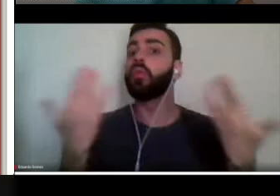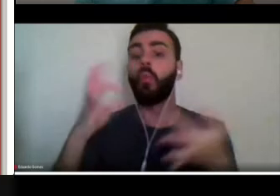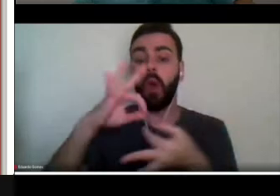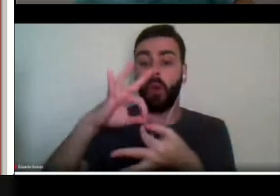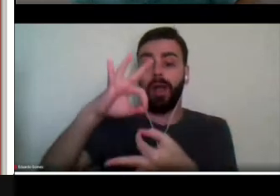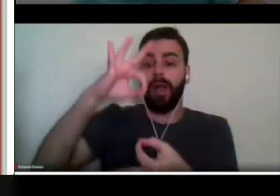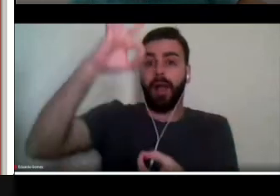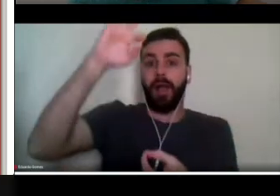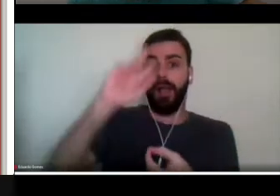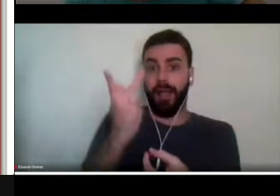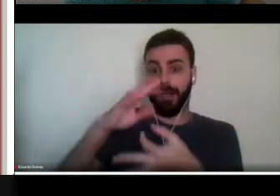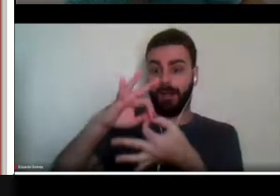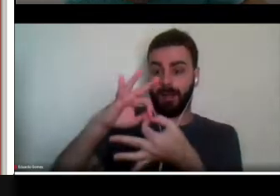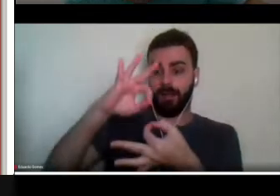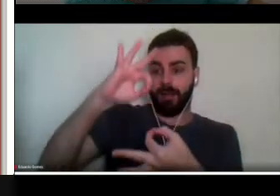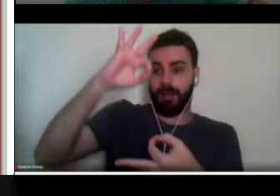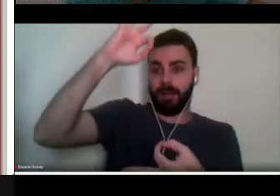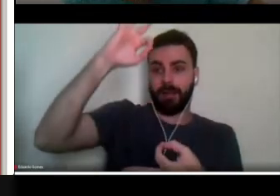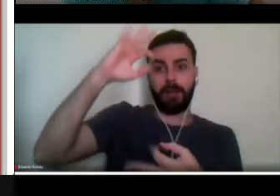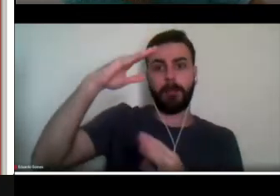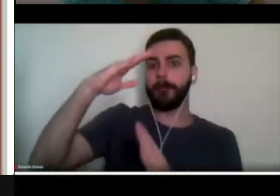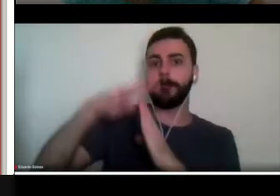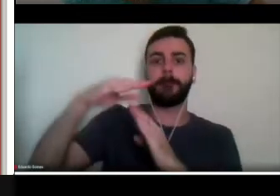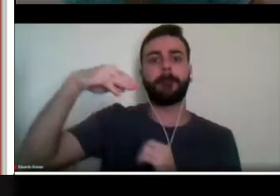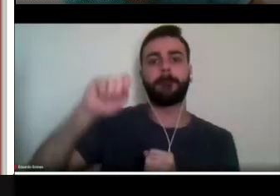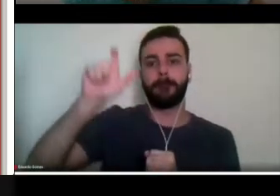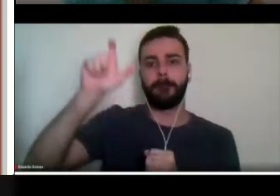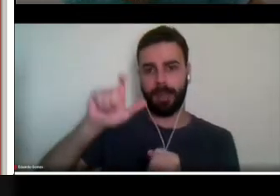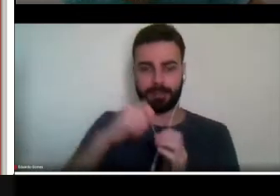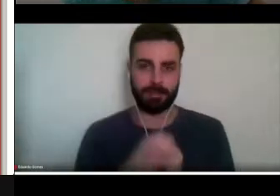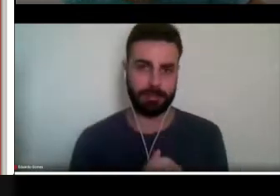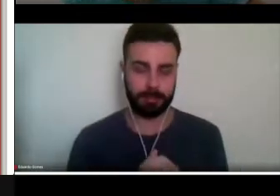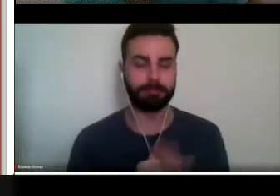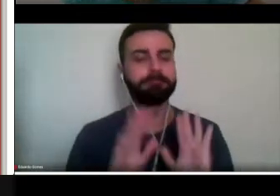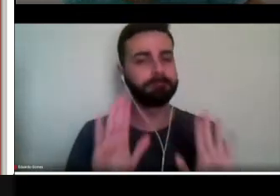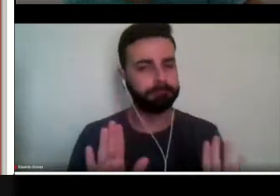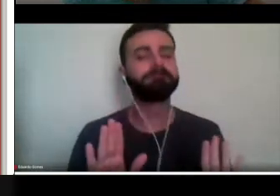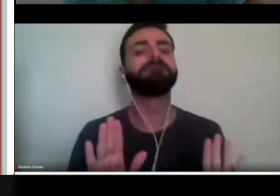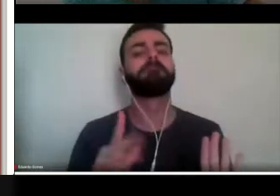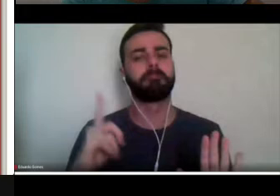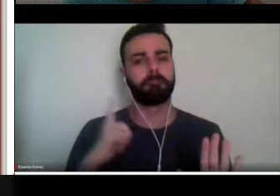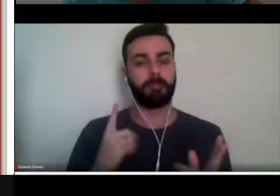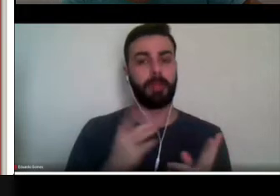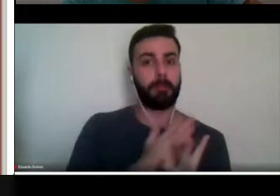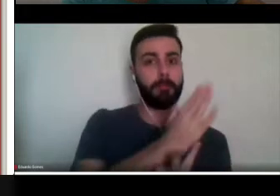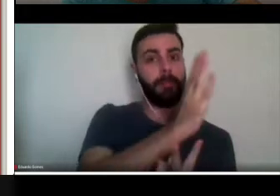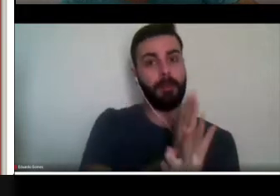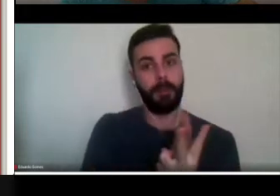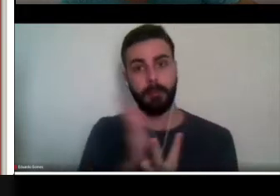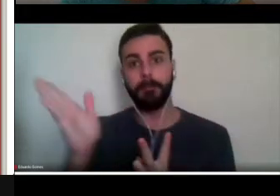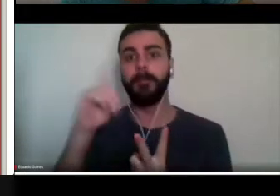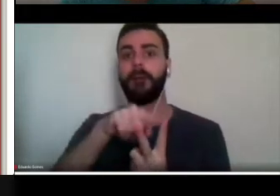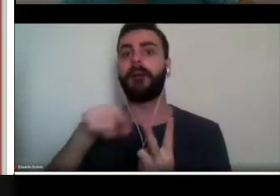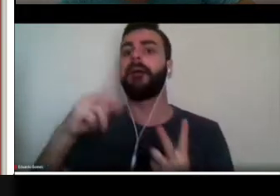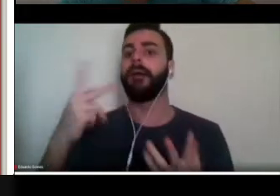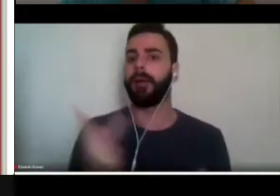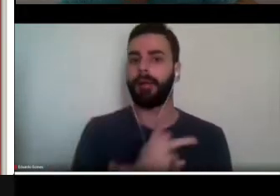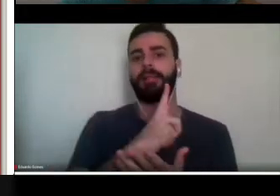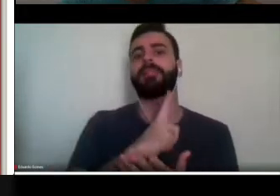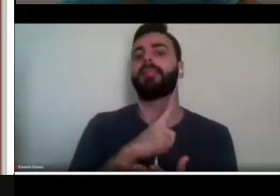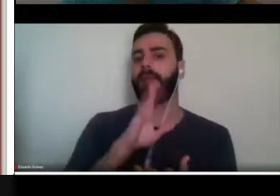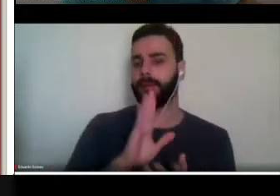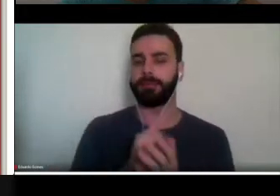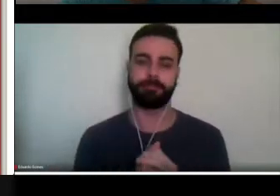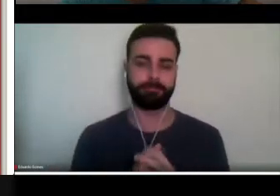foguete? Então, de novo aqui, né, eu tenho dois regimes, né, de deslocamento. Eu tenho dois regimes de